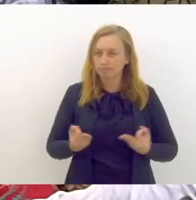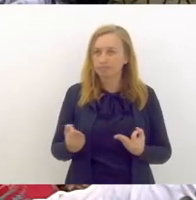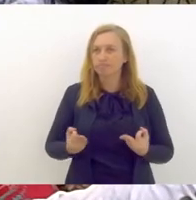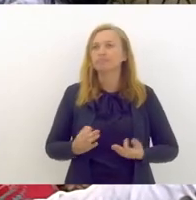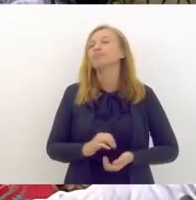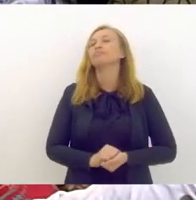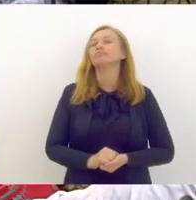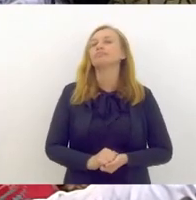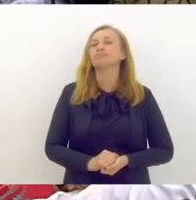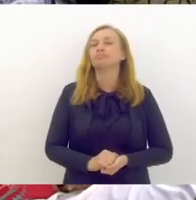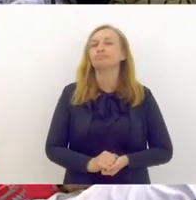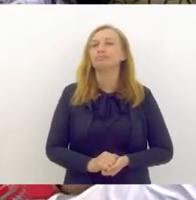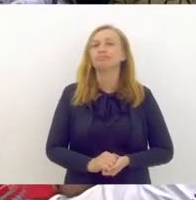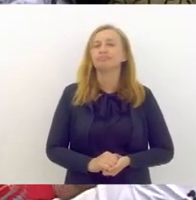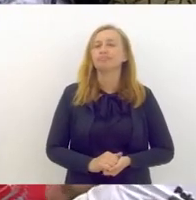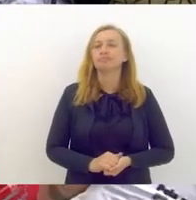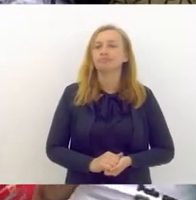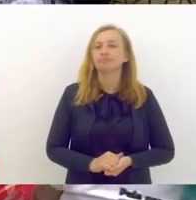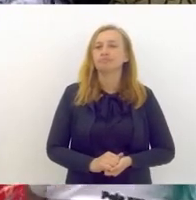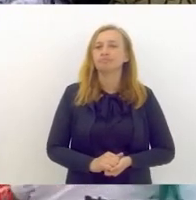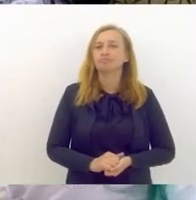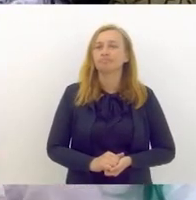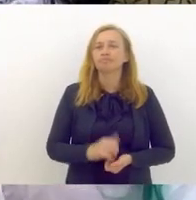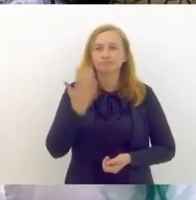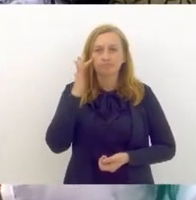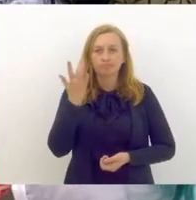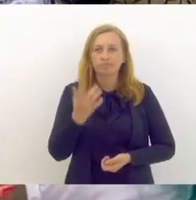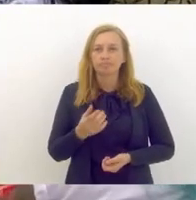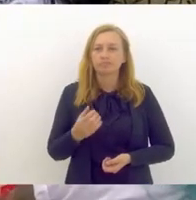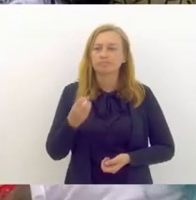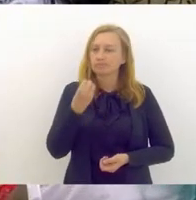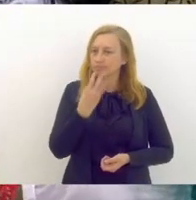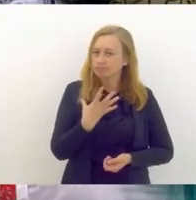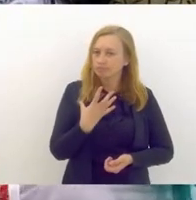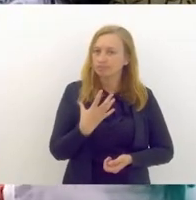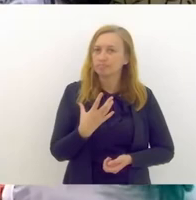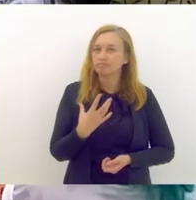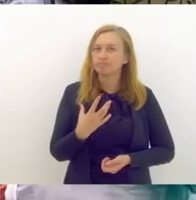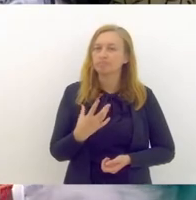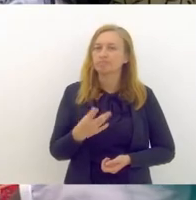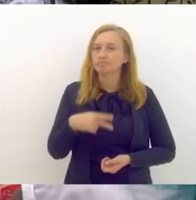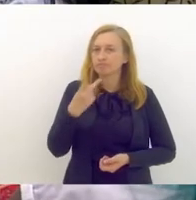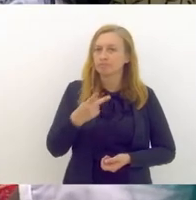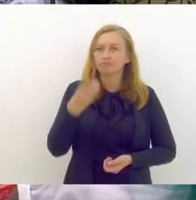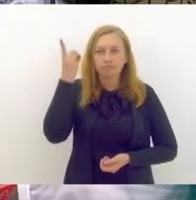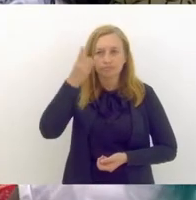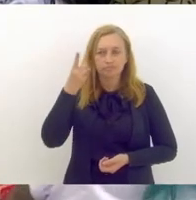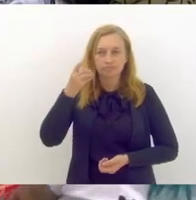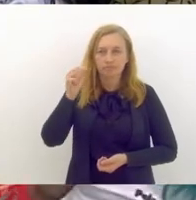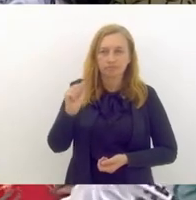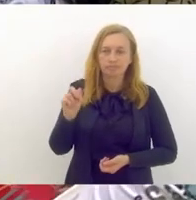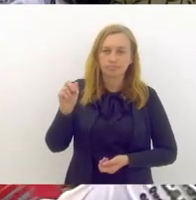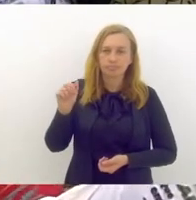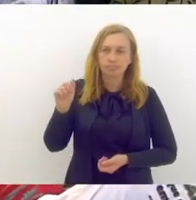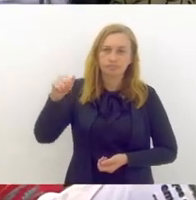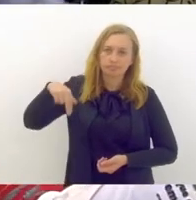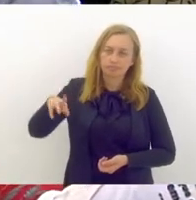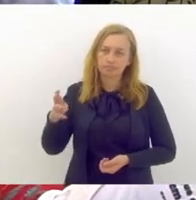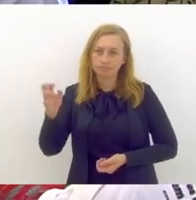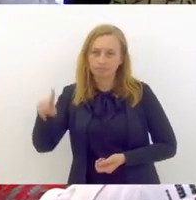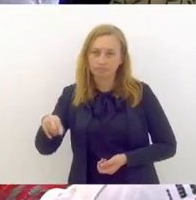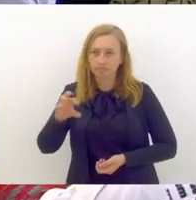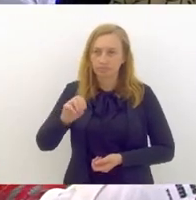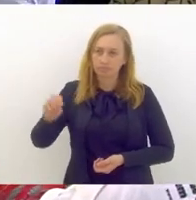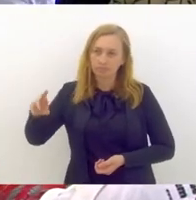enquanto manejo de unidade de conservação, eu acho que seria muito oportuno que fosse colocado aqui, deputado André Correia,